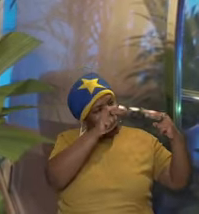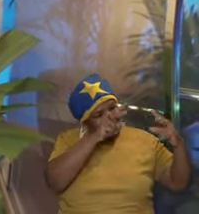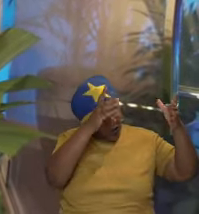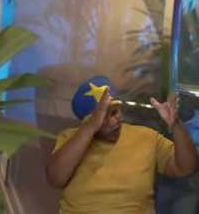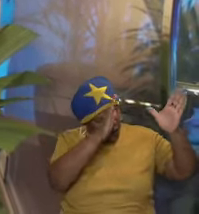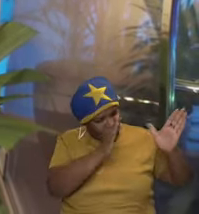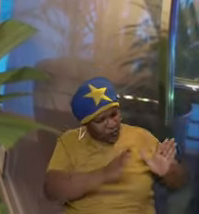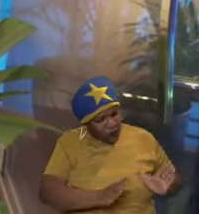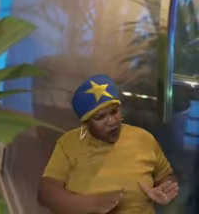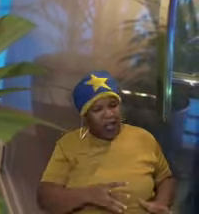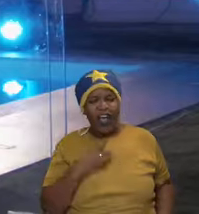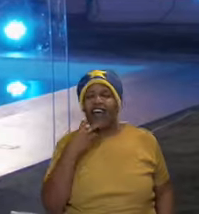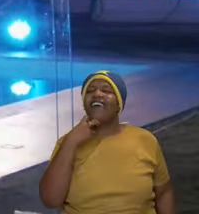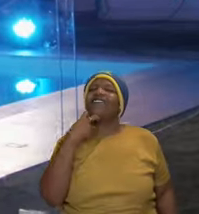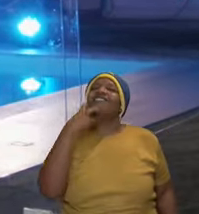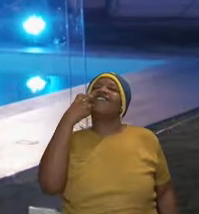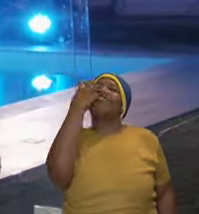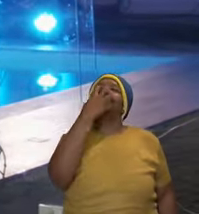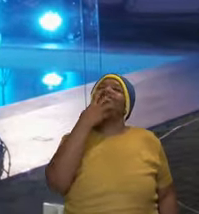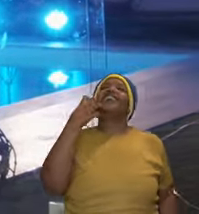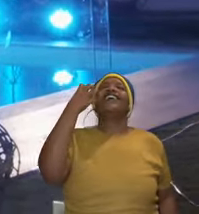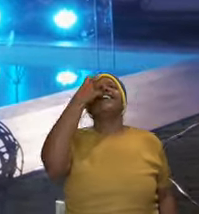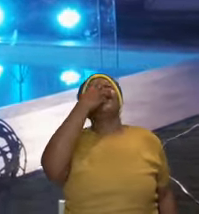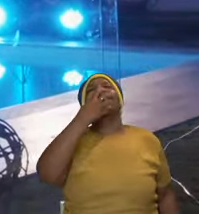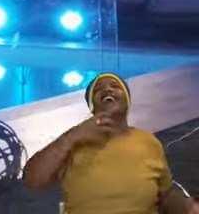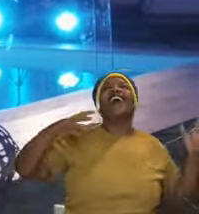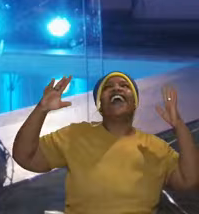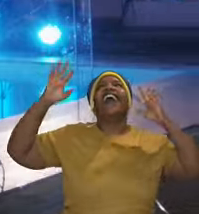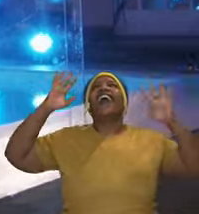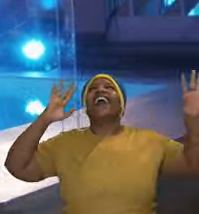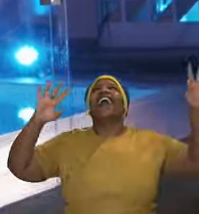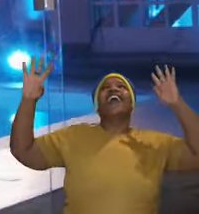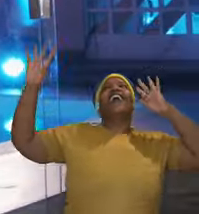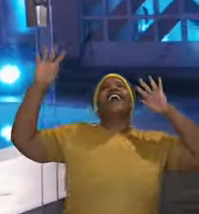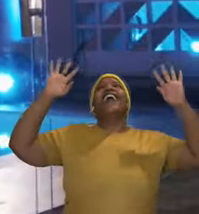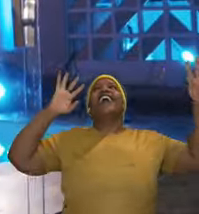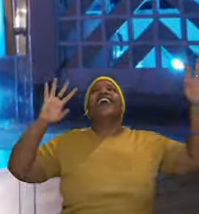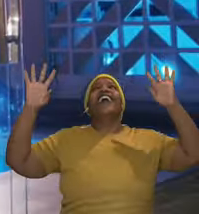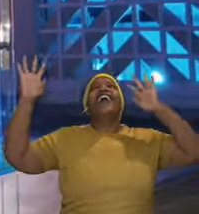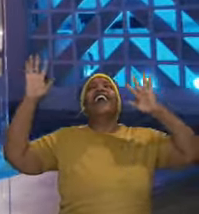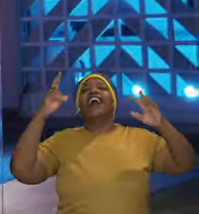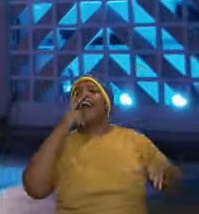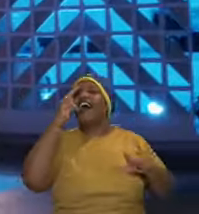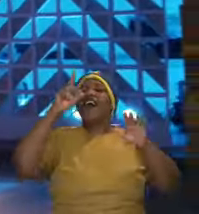voz parece música que me faz viajar.